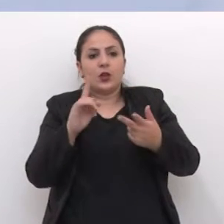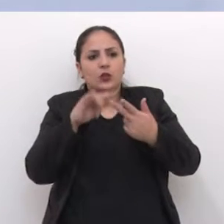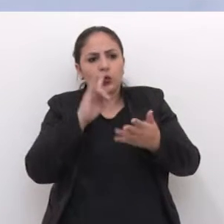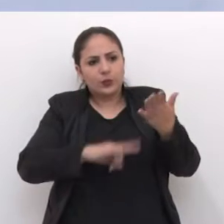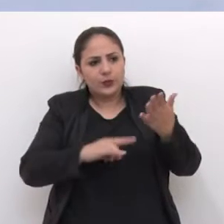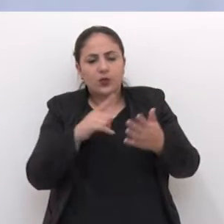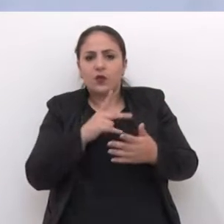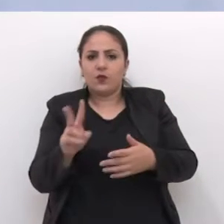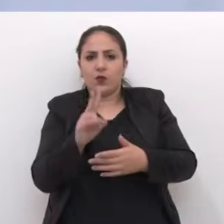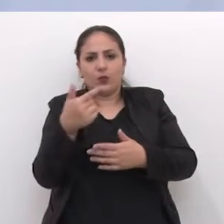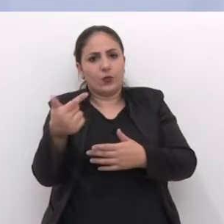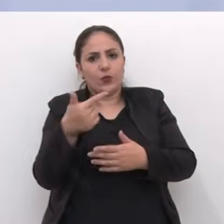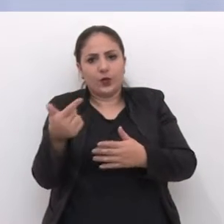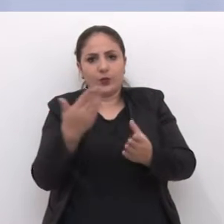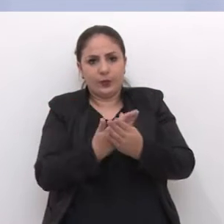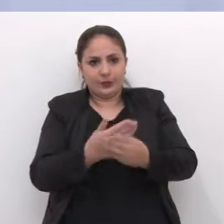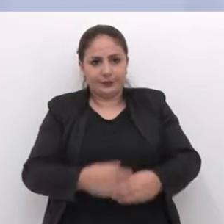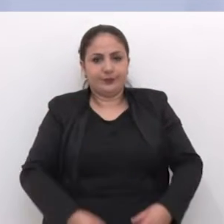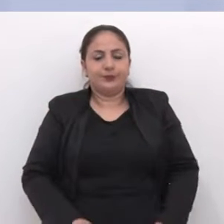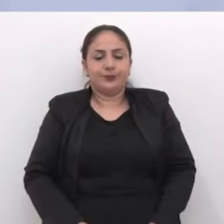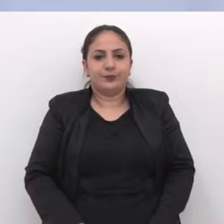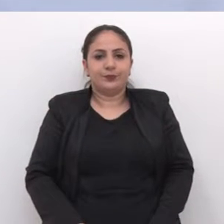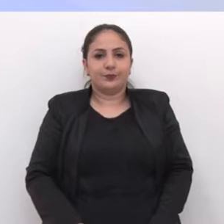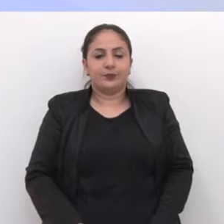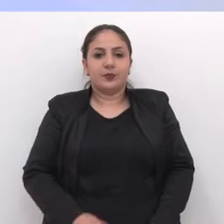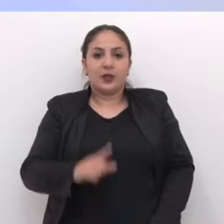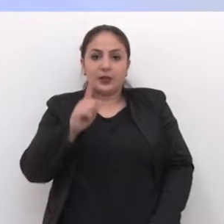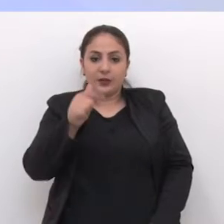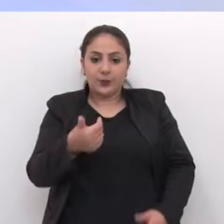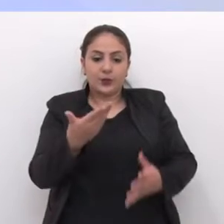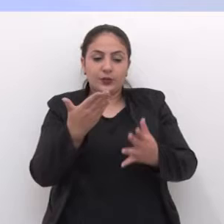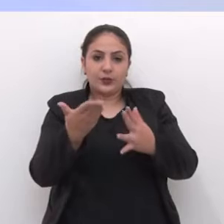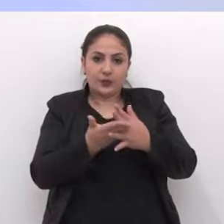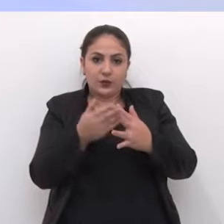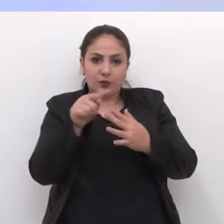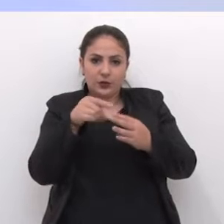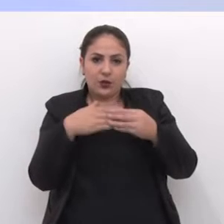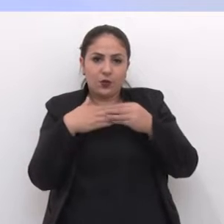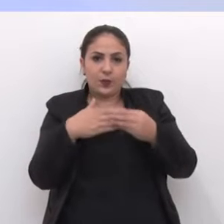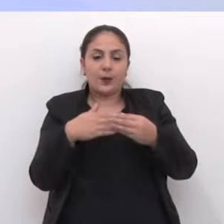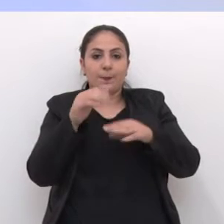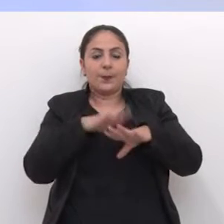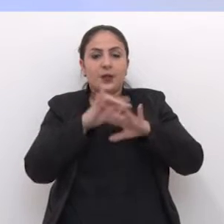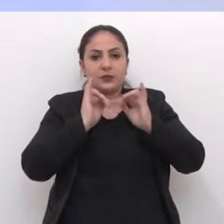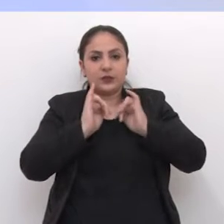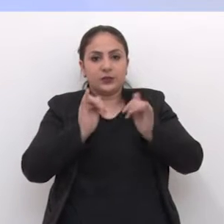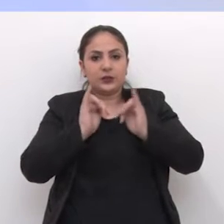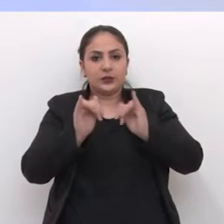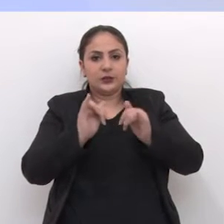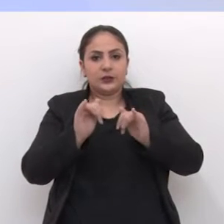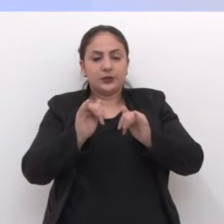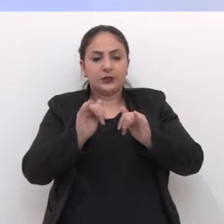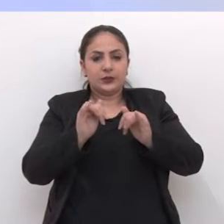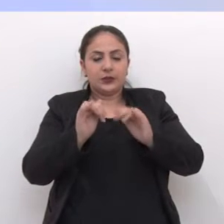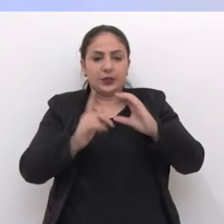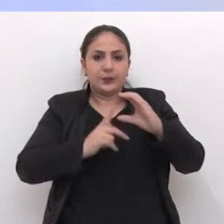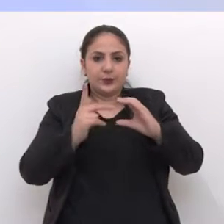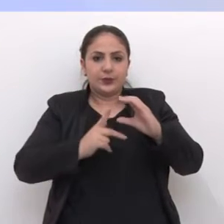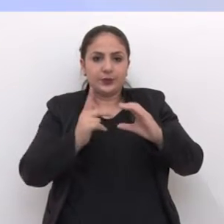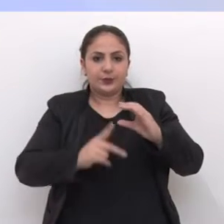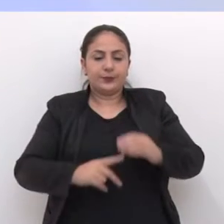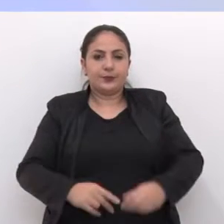documentações e valores não previstos no processo. E no próximo bloco você acompanha outras informações